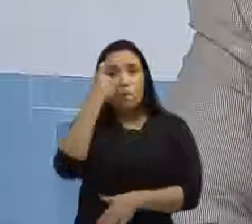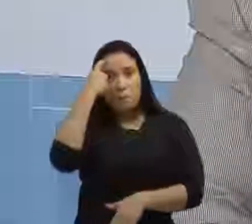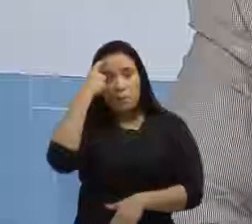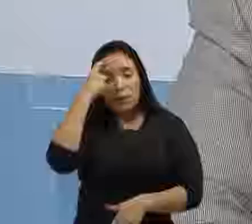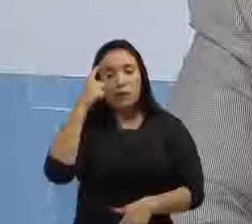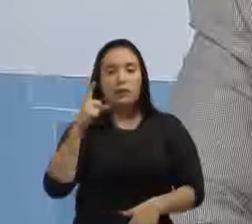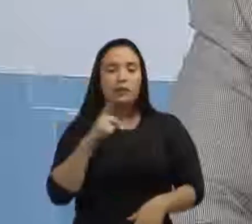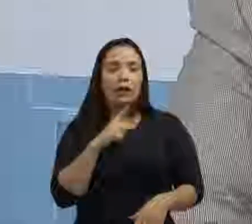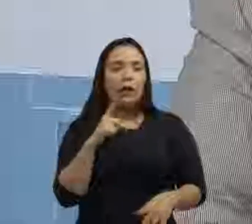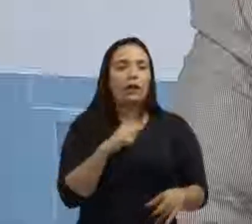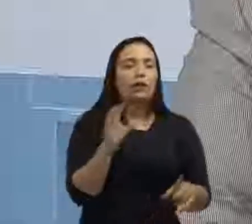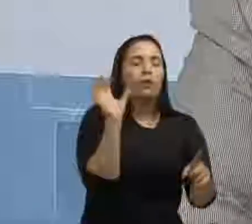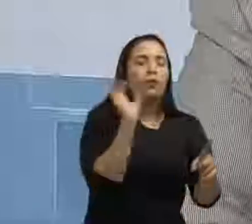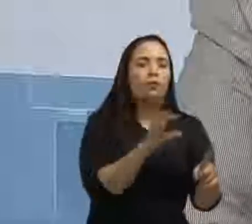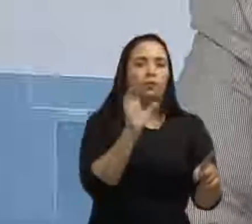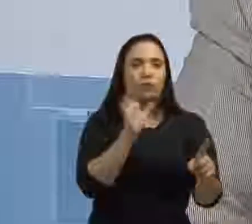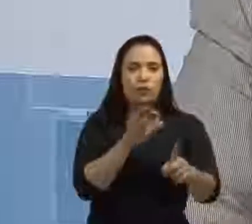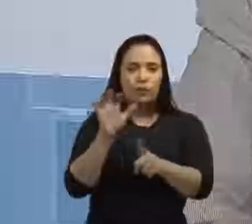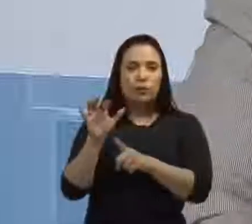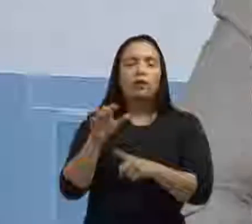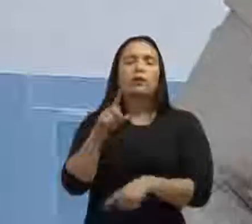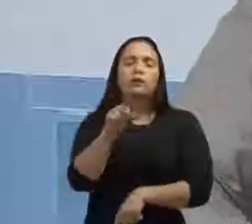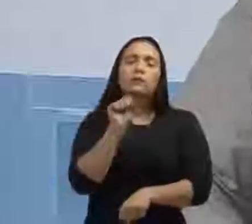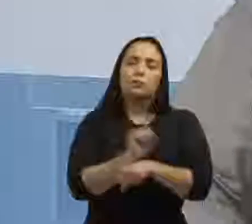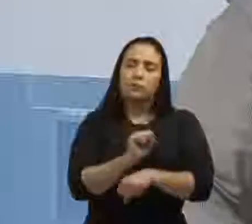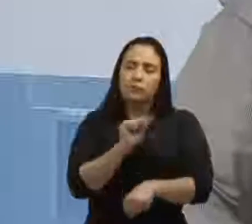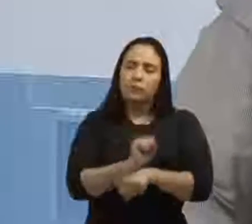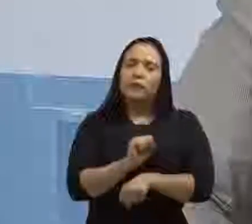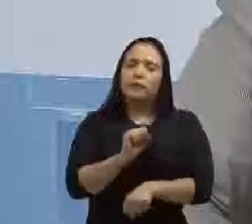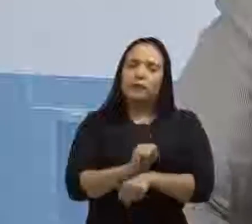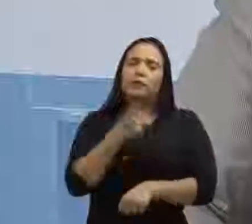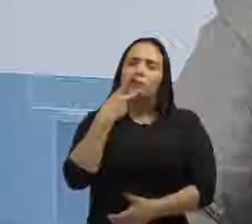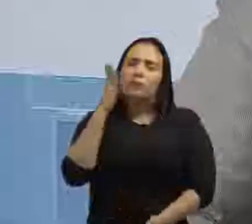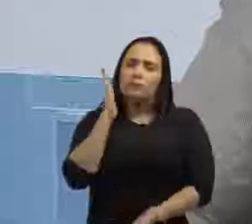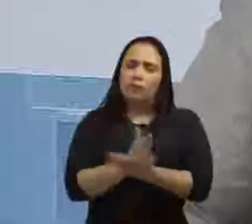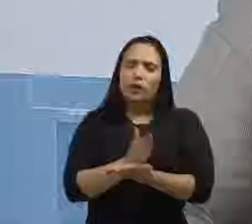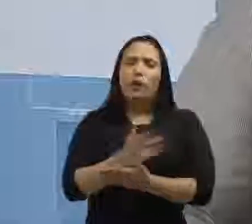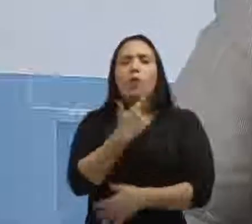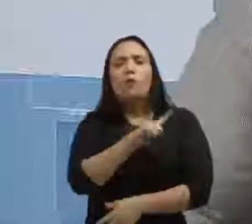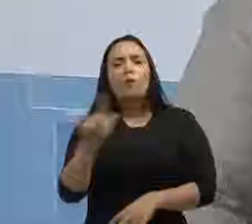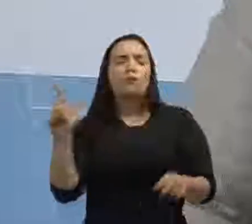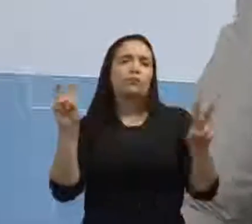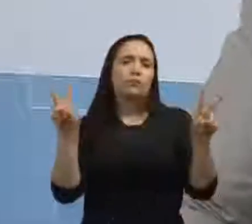que tem alguém sendo perseguido, tira de tempo. Vocês podem até daí criar